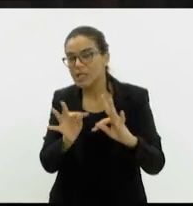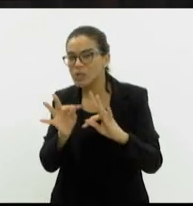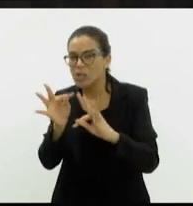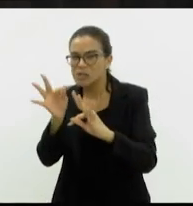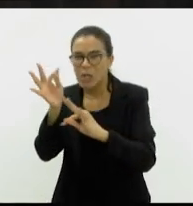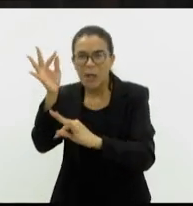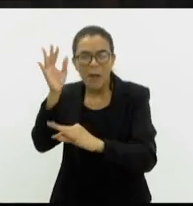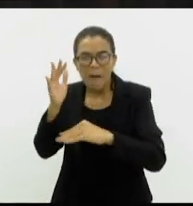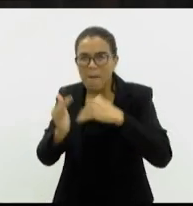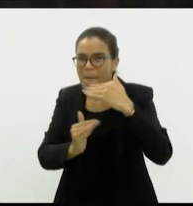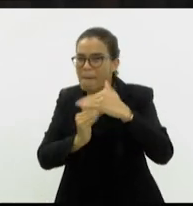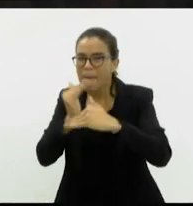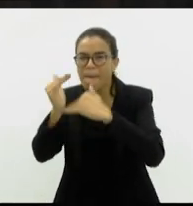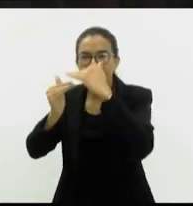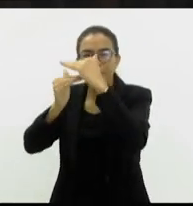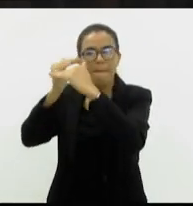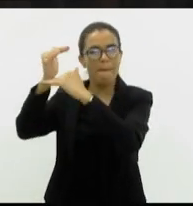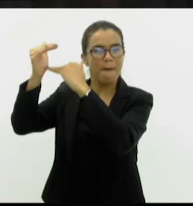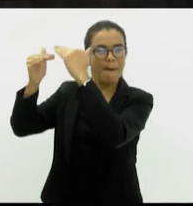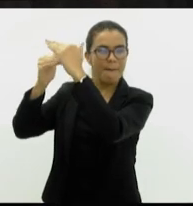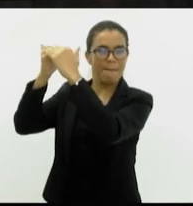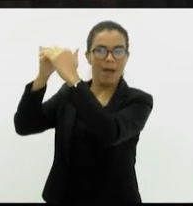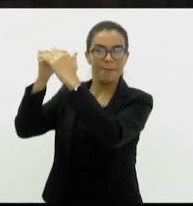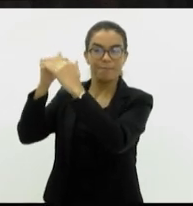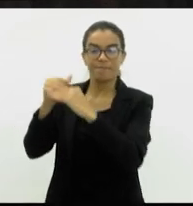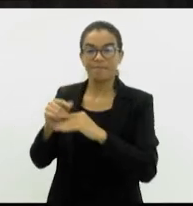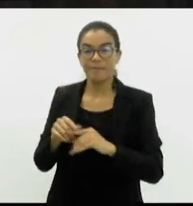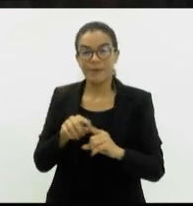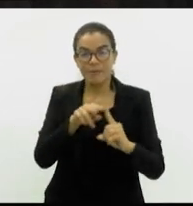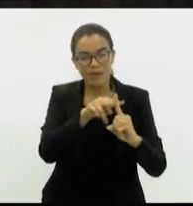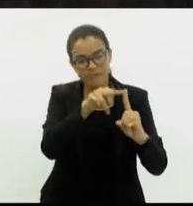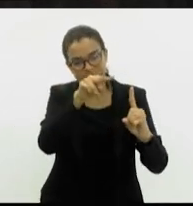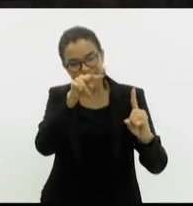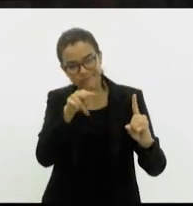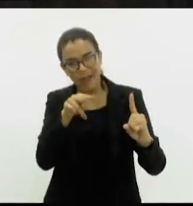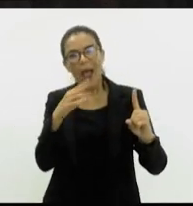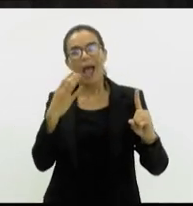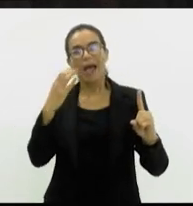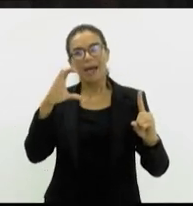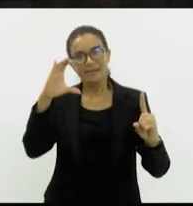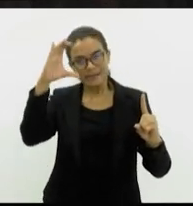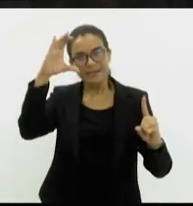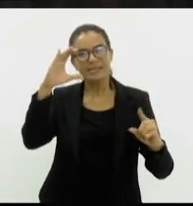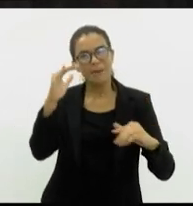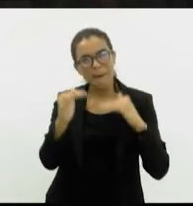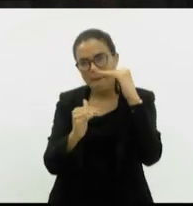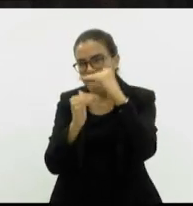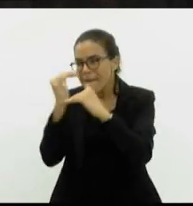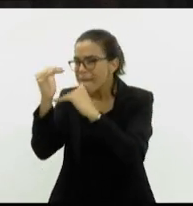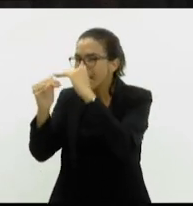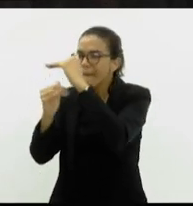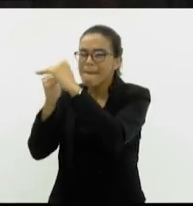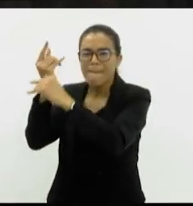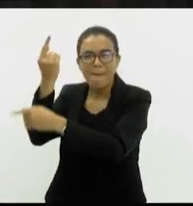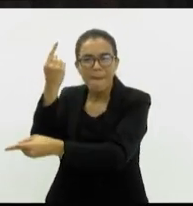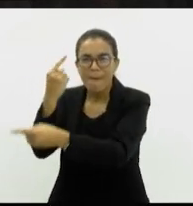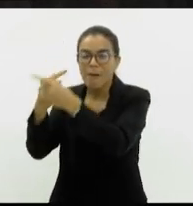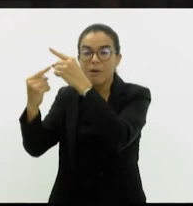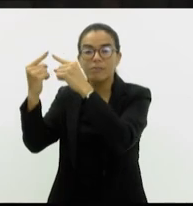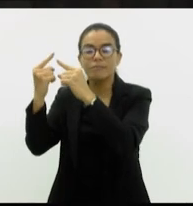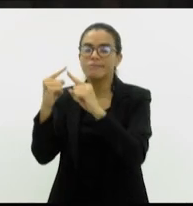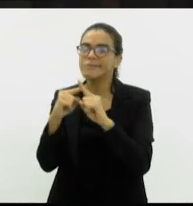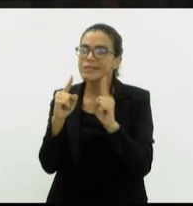muito sou ponto de vista também da ciência mas eu tenho